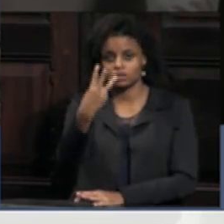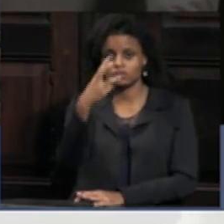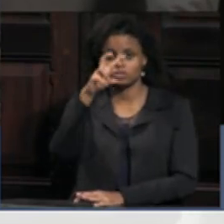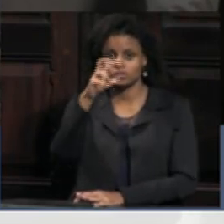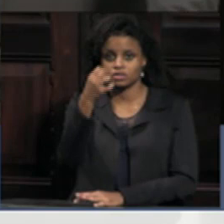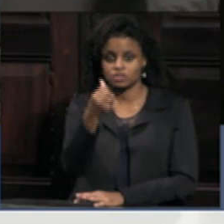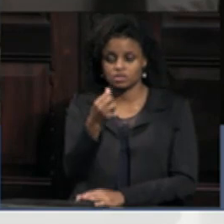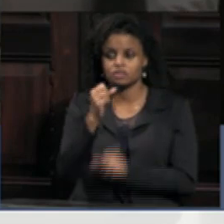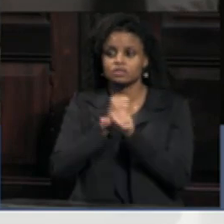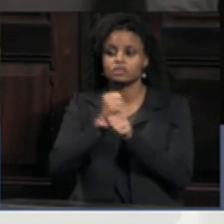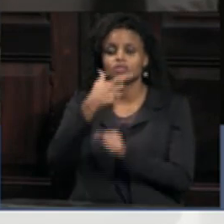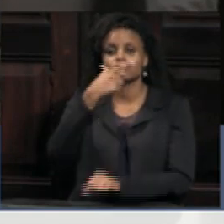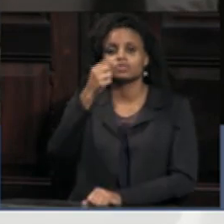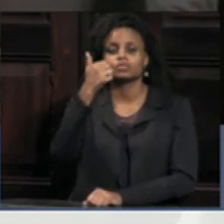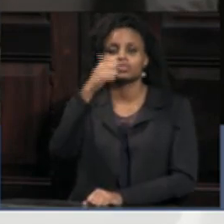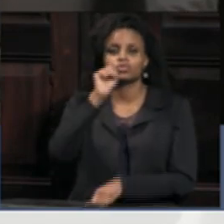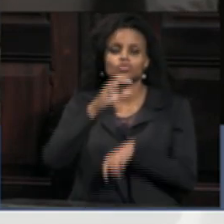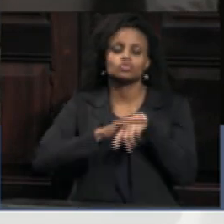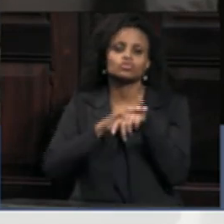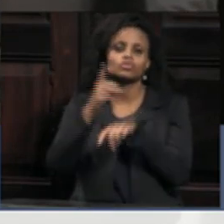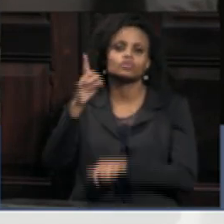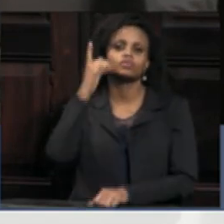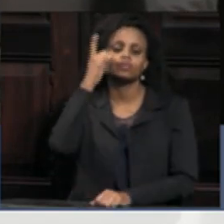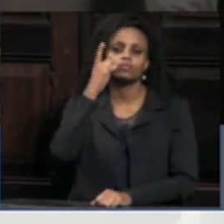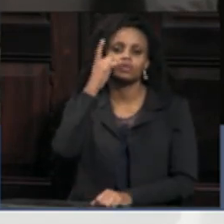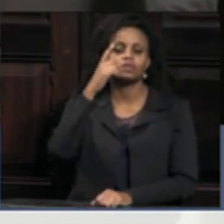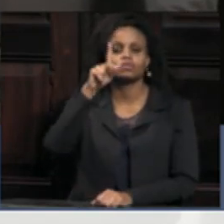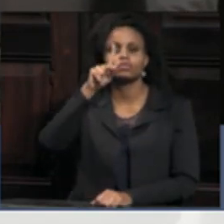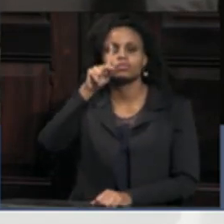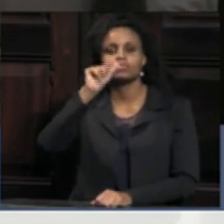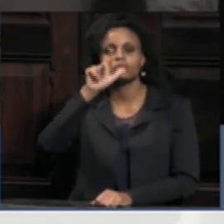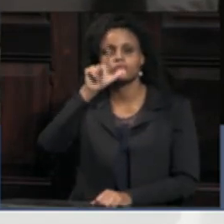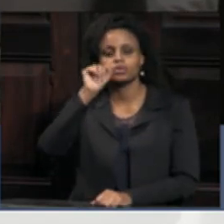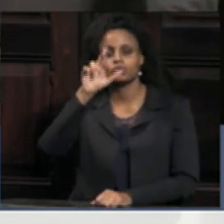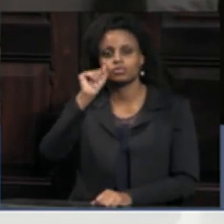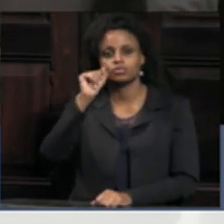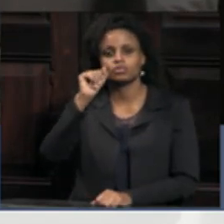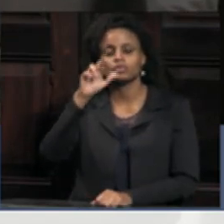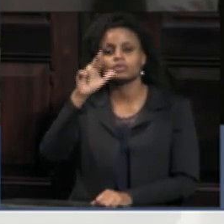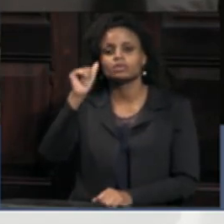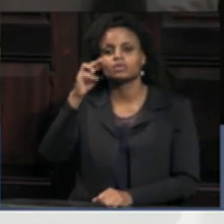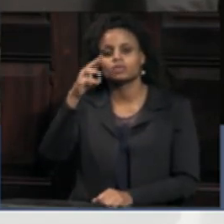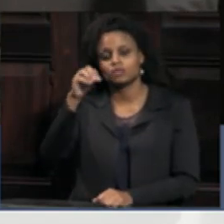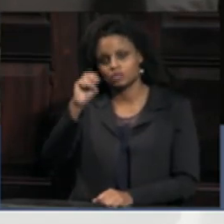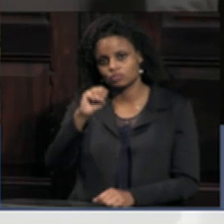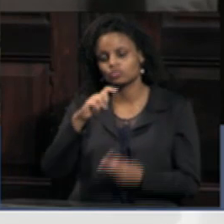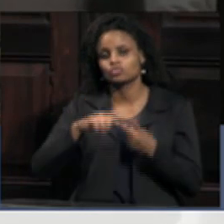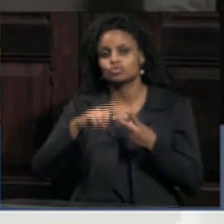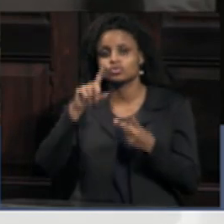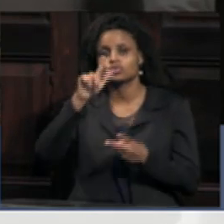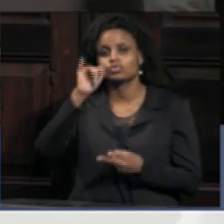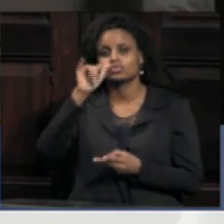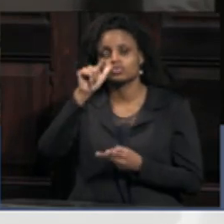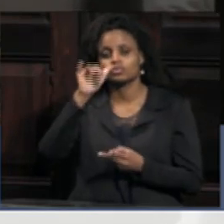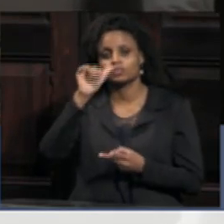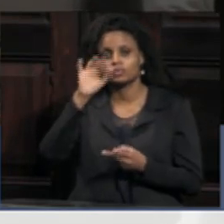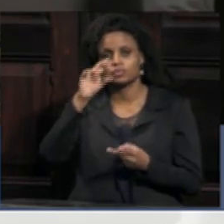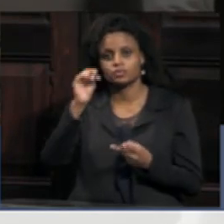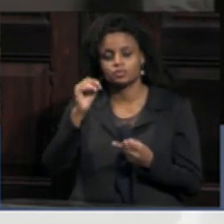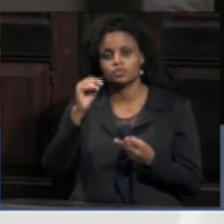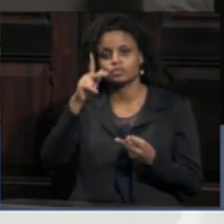4356-A/2018, autoria de deputados André Ceciliano, Paulo Ramos e Gilberto Palmares. Veto total